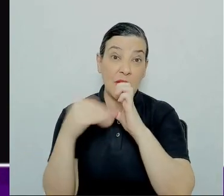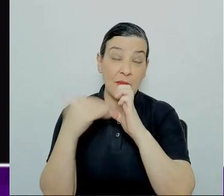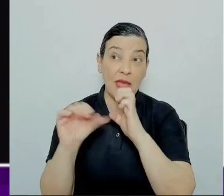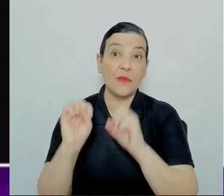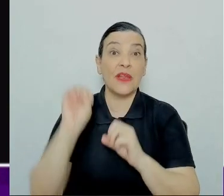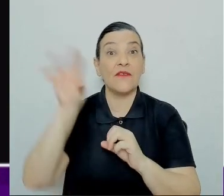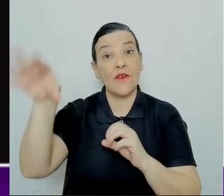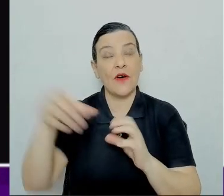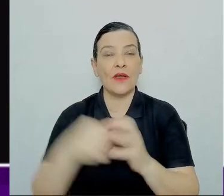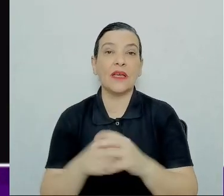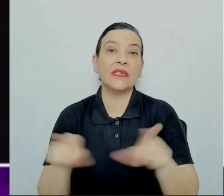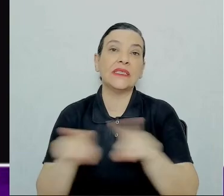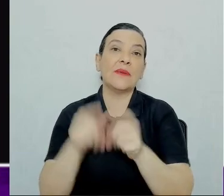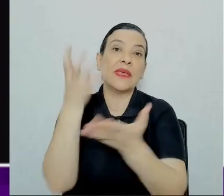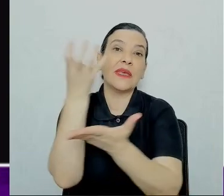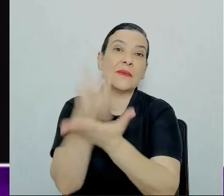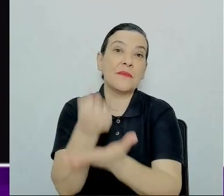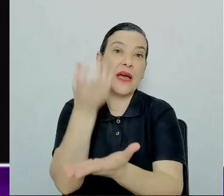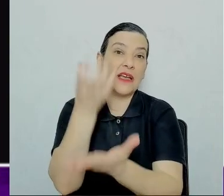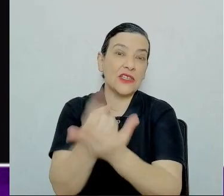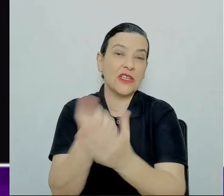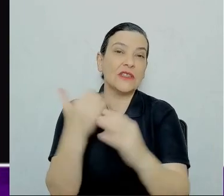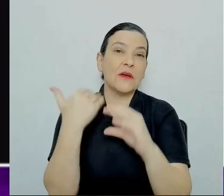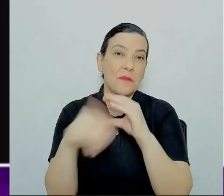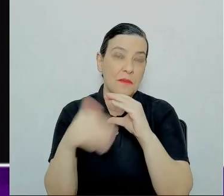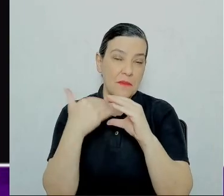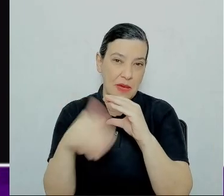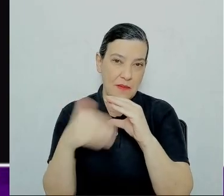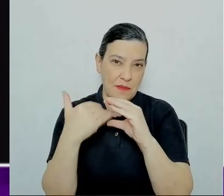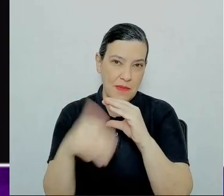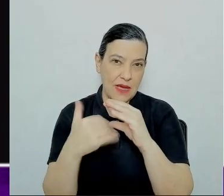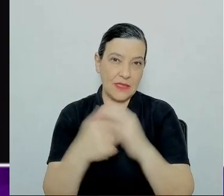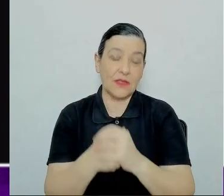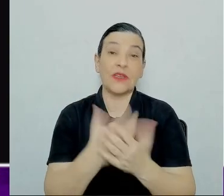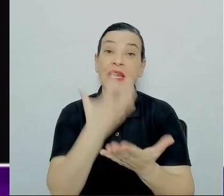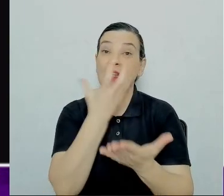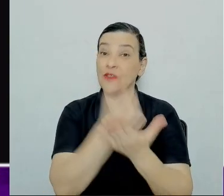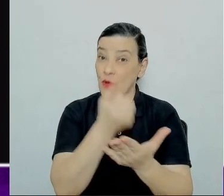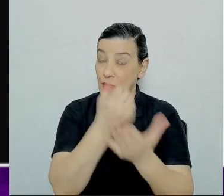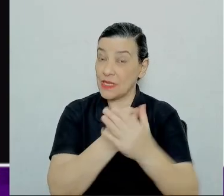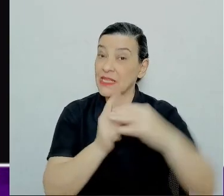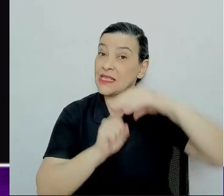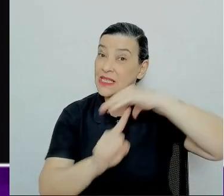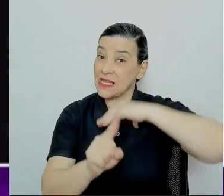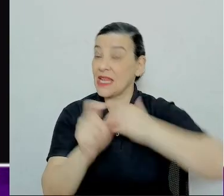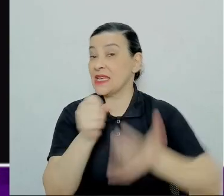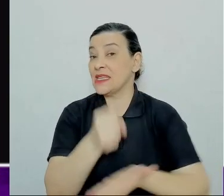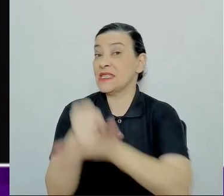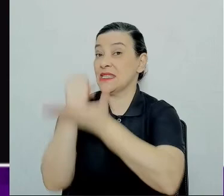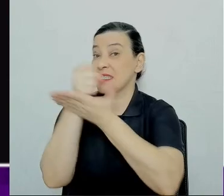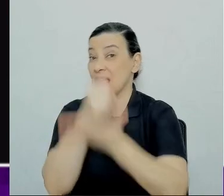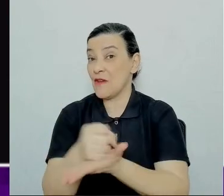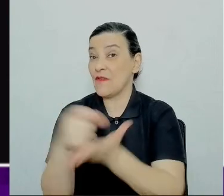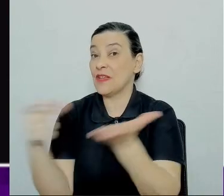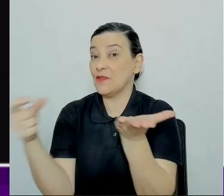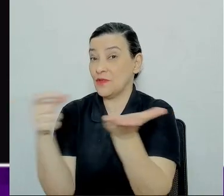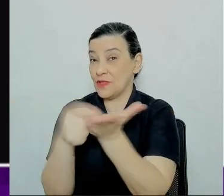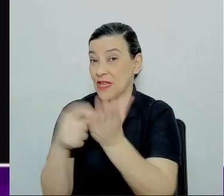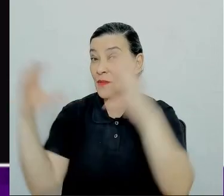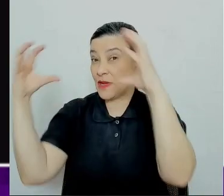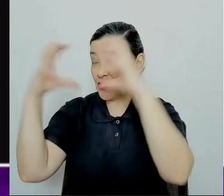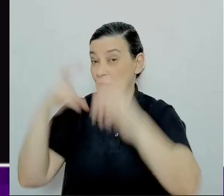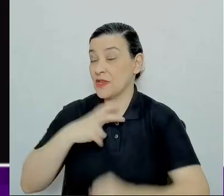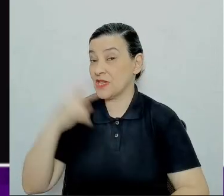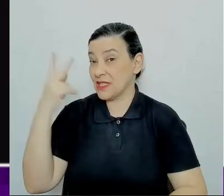está baixando documentações do SharePoint, que eram documentações de cliente, e salvando num drive de nuvem particular dela,